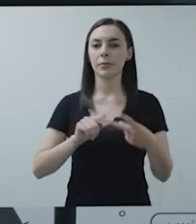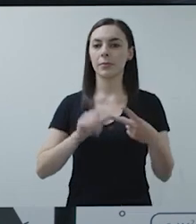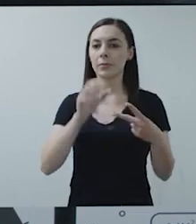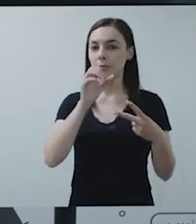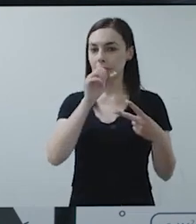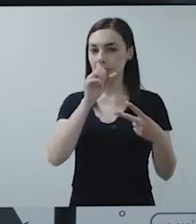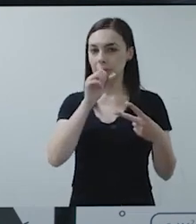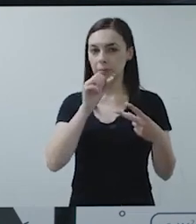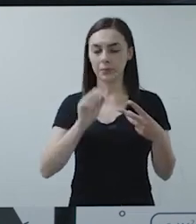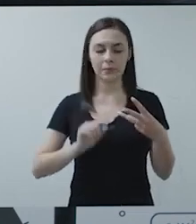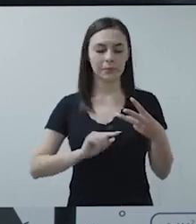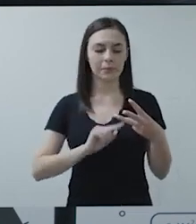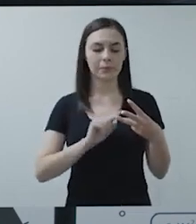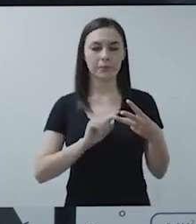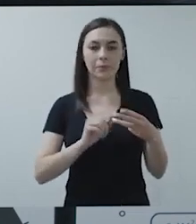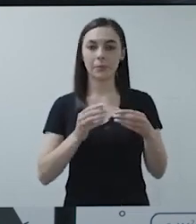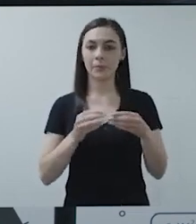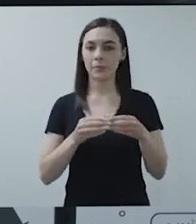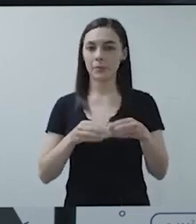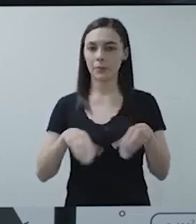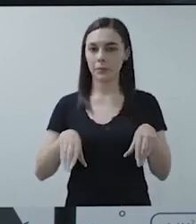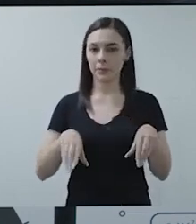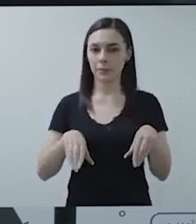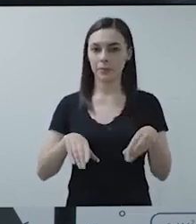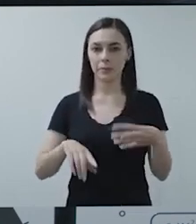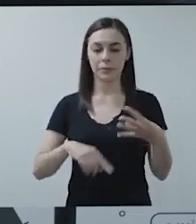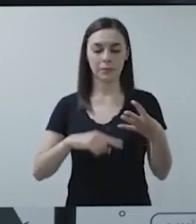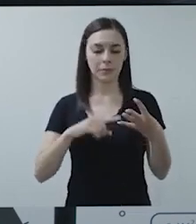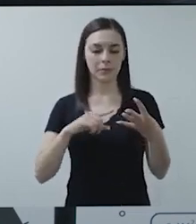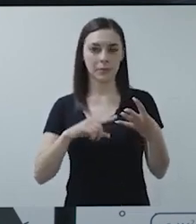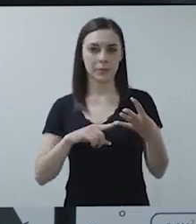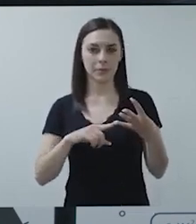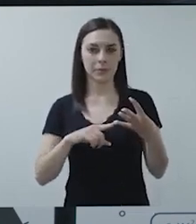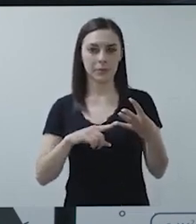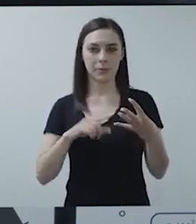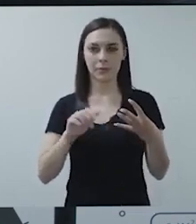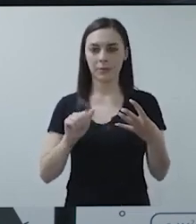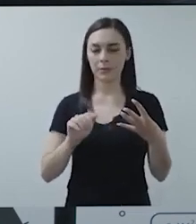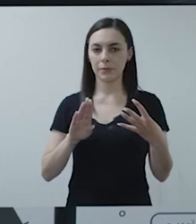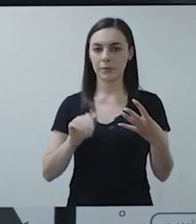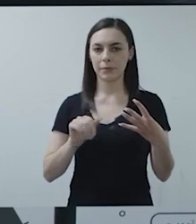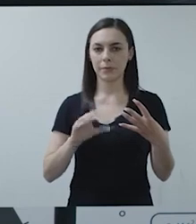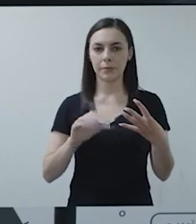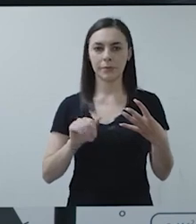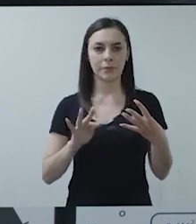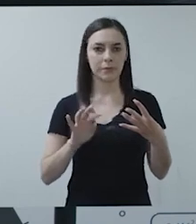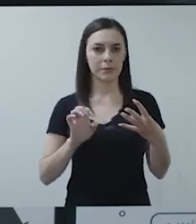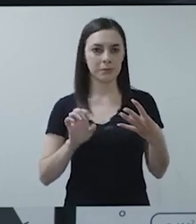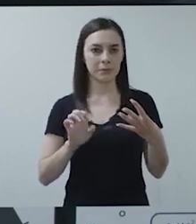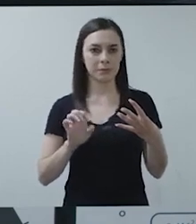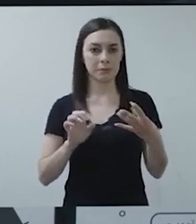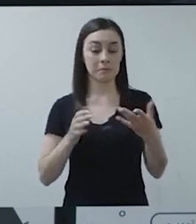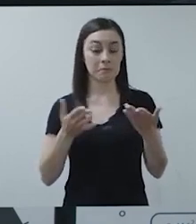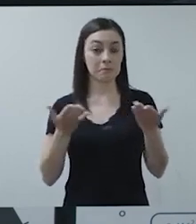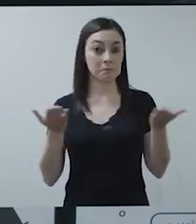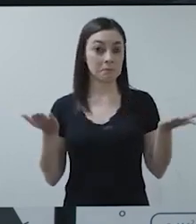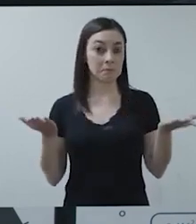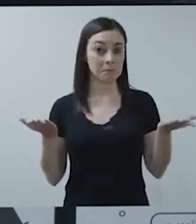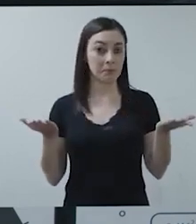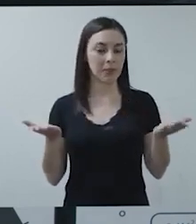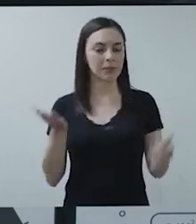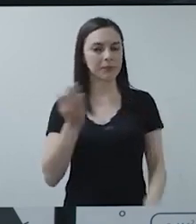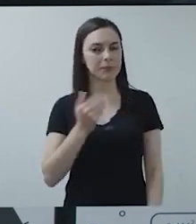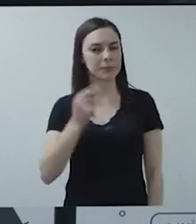laranja, ovo e abacate. E aí? Vamos